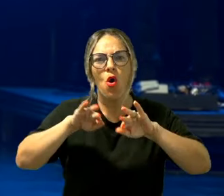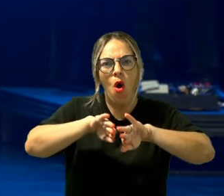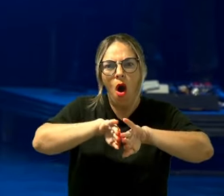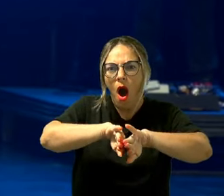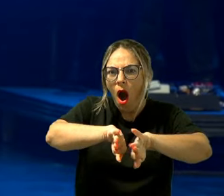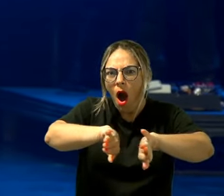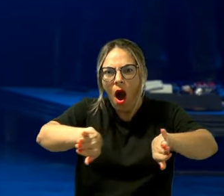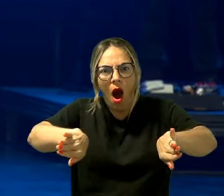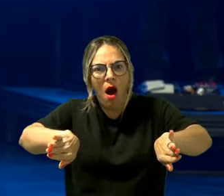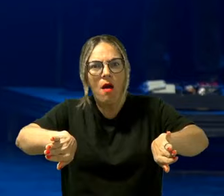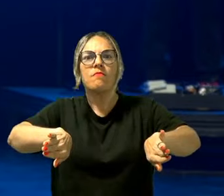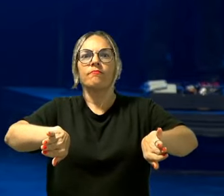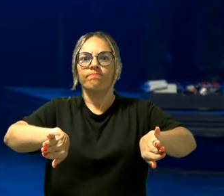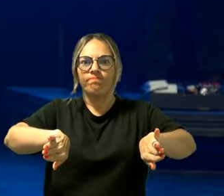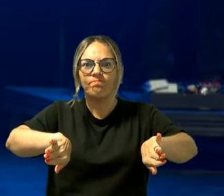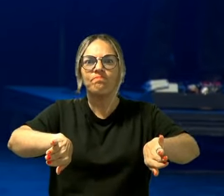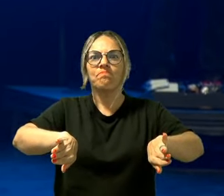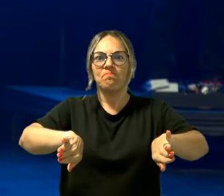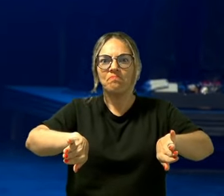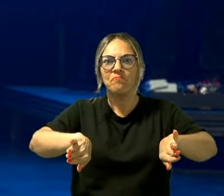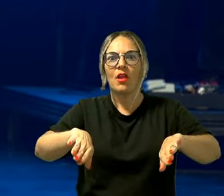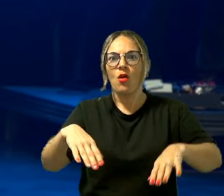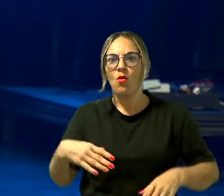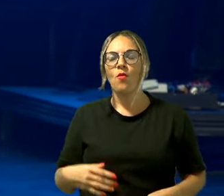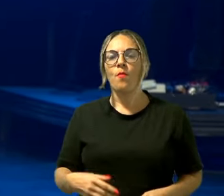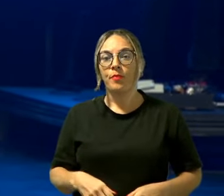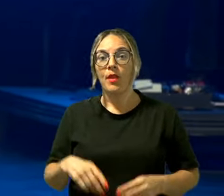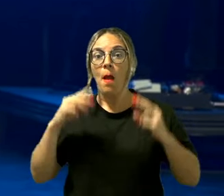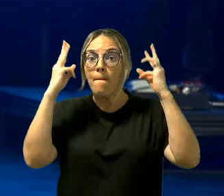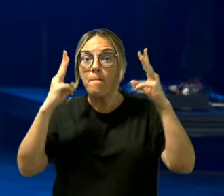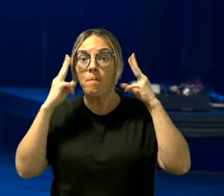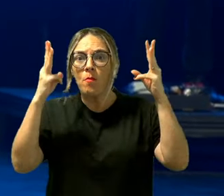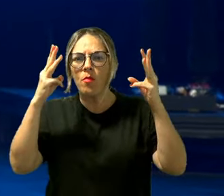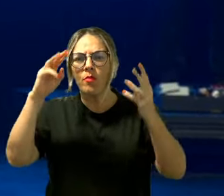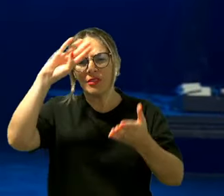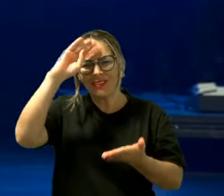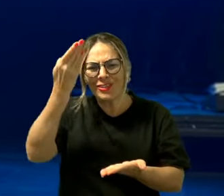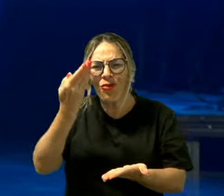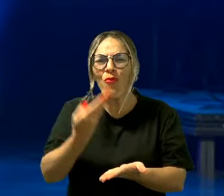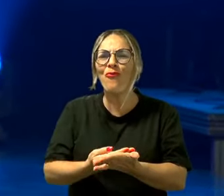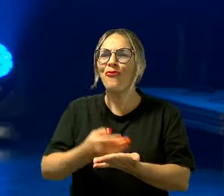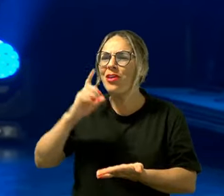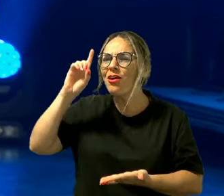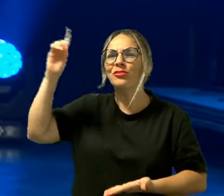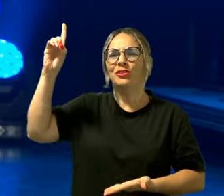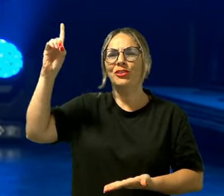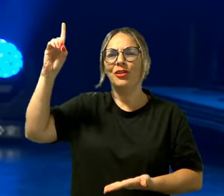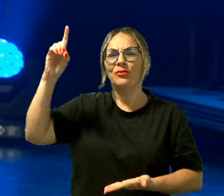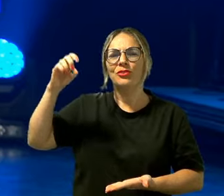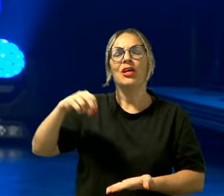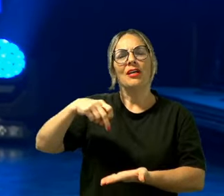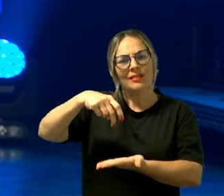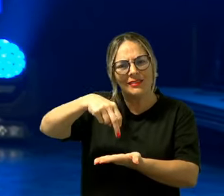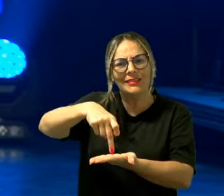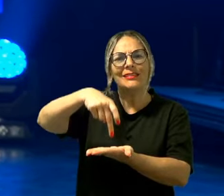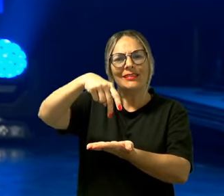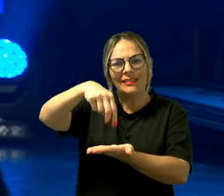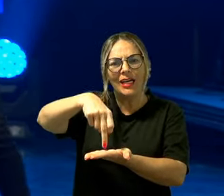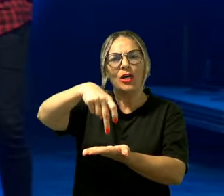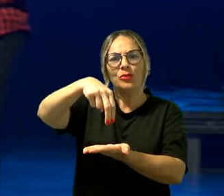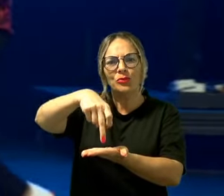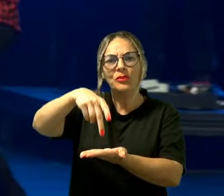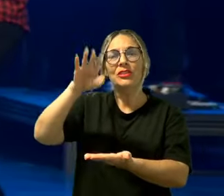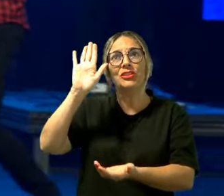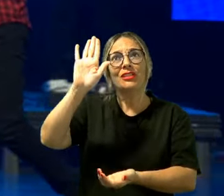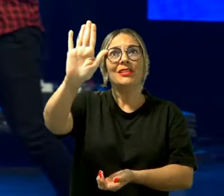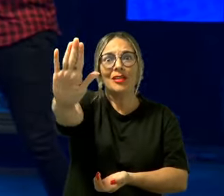estão: rapaz, será que vai dar certo? Moisés está acreditando na palavra que ouviu de Deus. Ele está andando, estendeu a mão, mas não está vendo nada acontecer